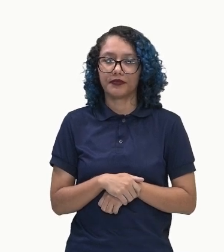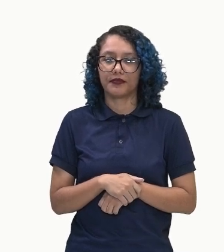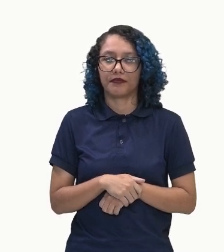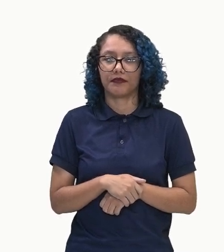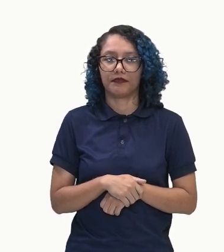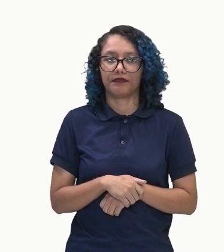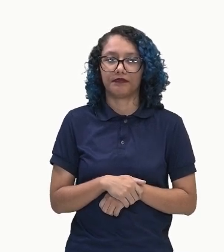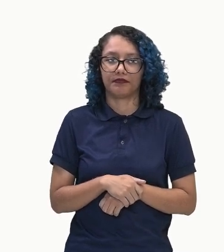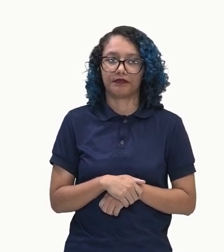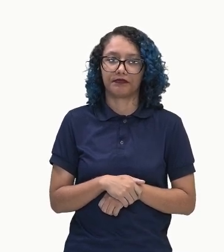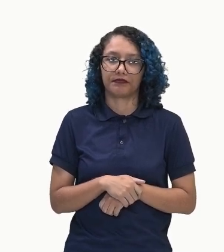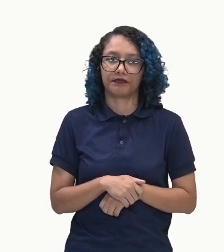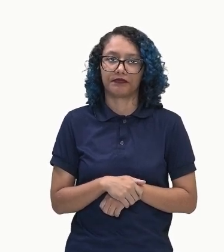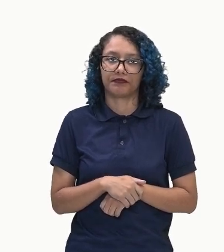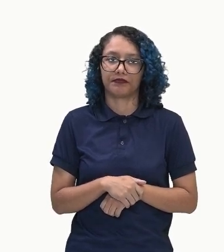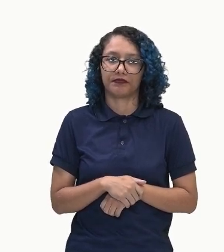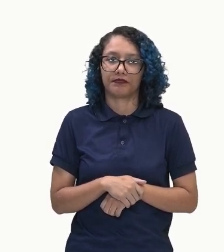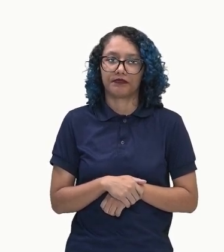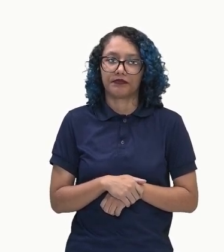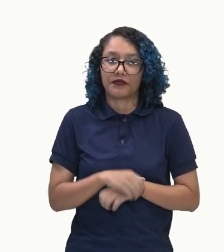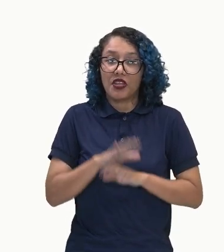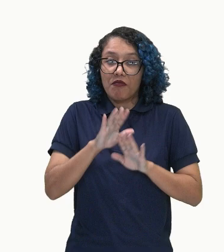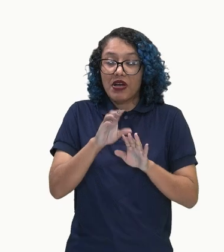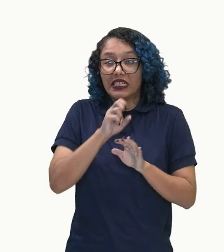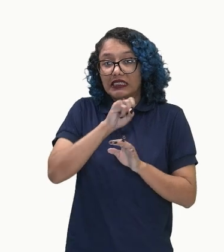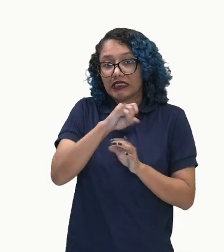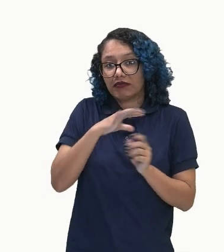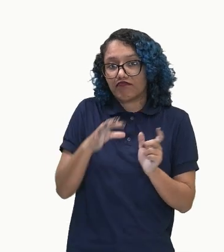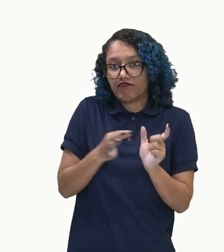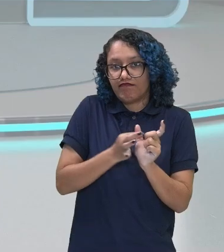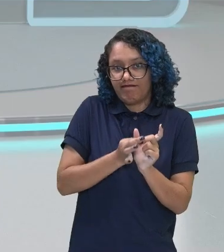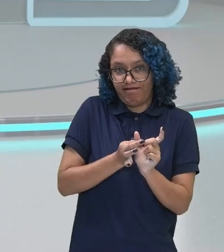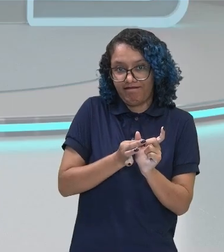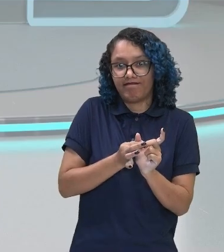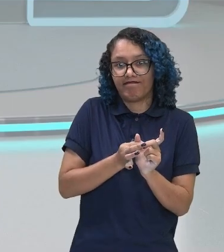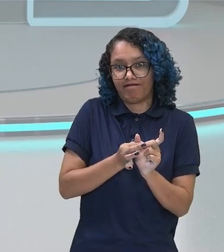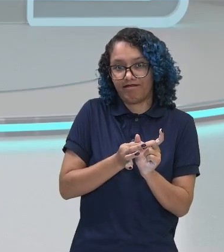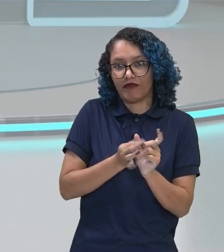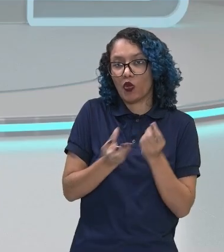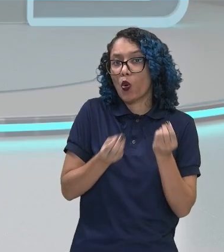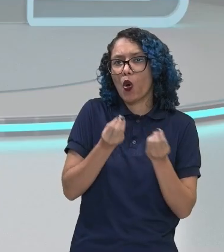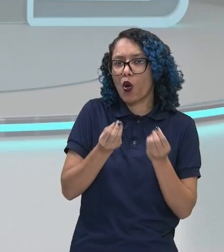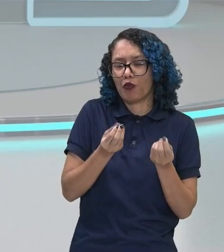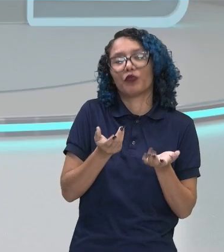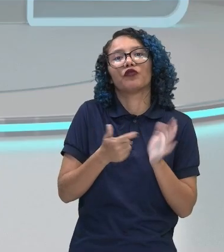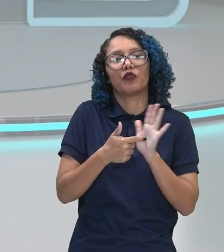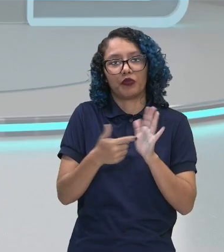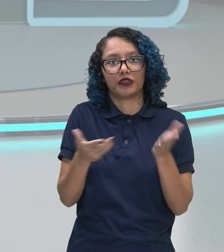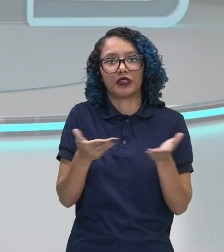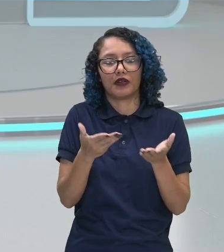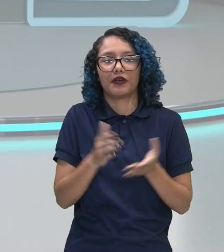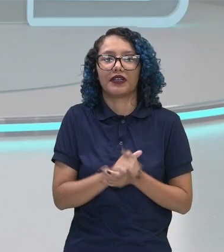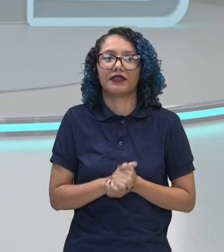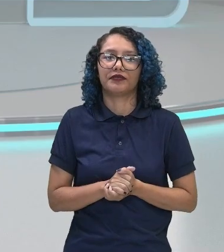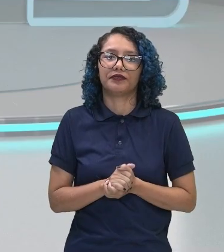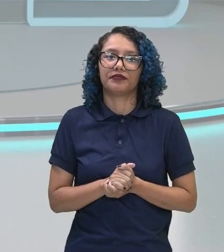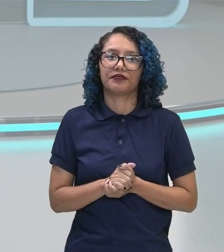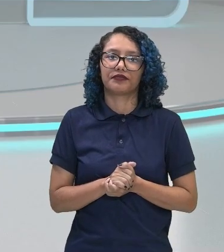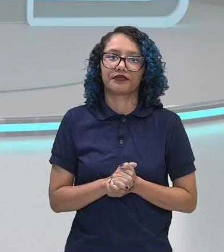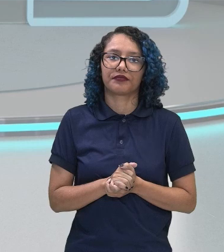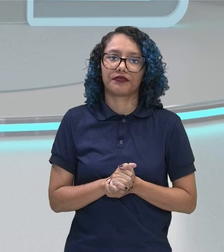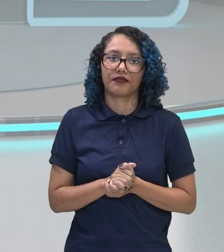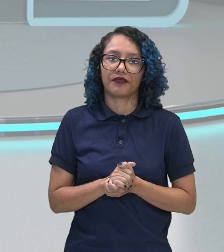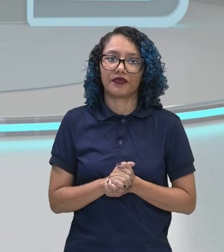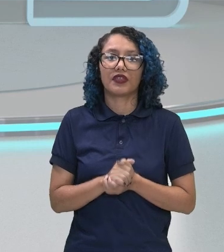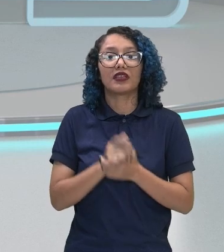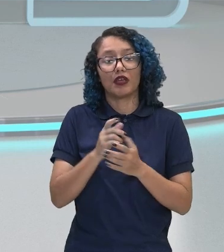eles funcionam aí como linking words, tá? Que é o que nós vamos ver agora, tá certo? Então, linking words, os advérbios, eles